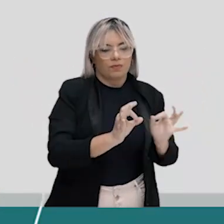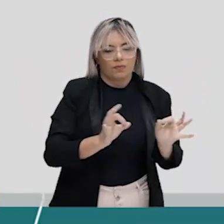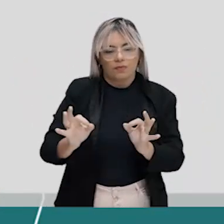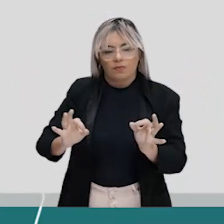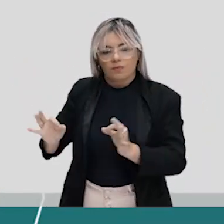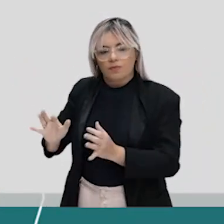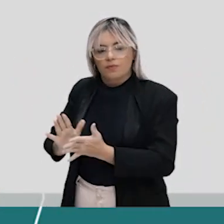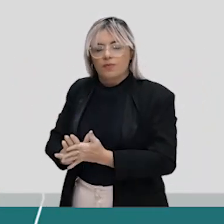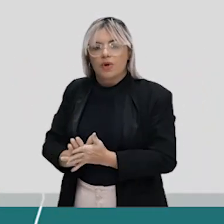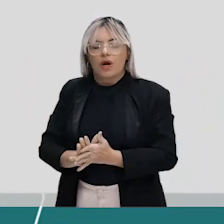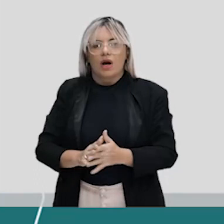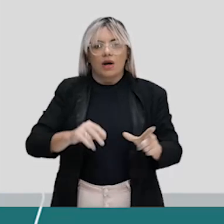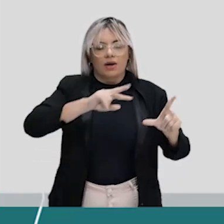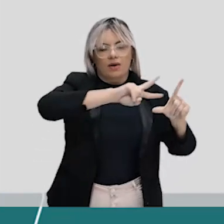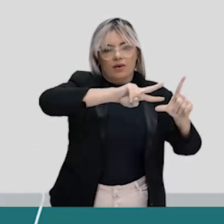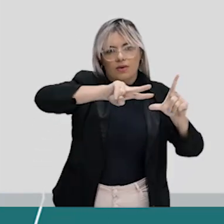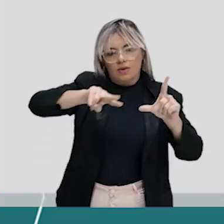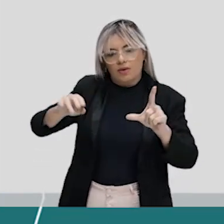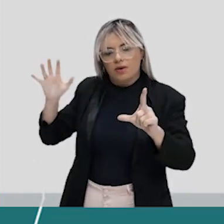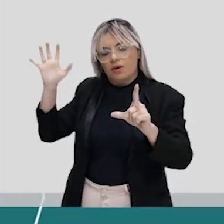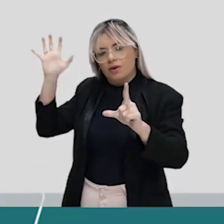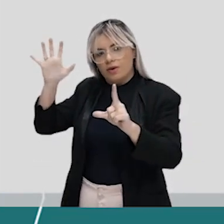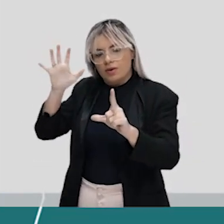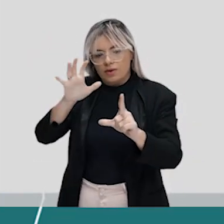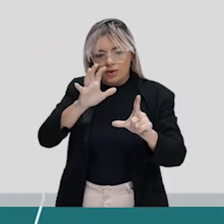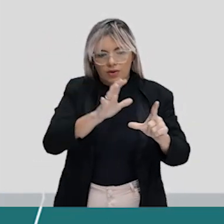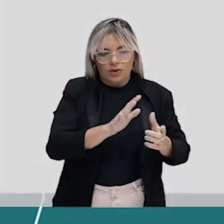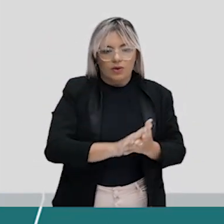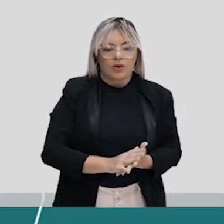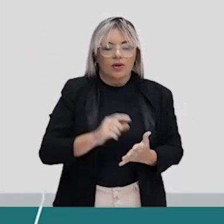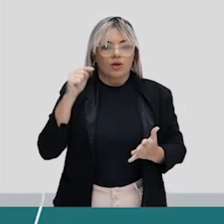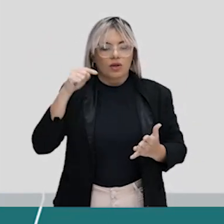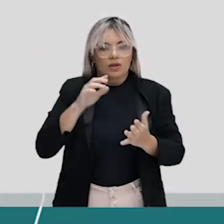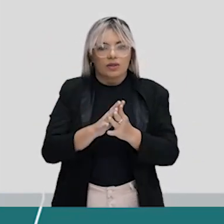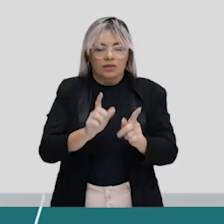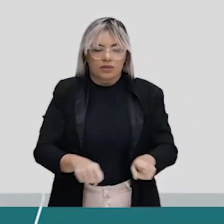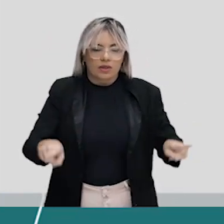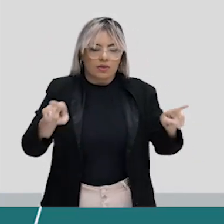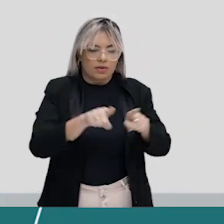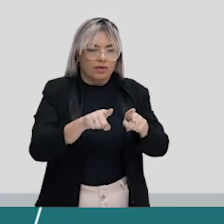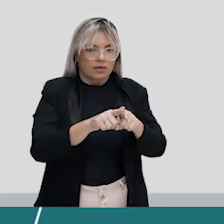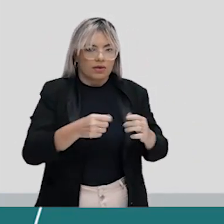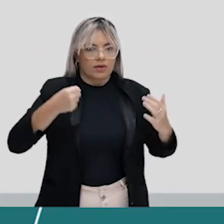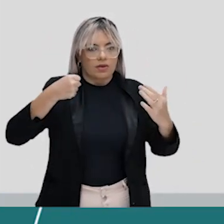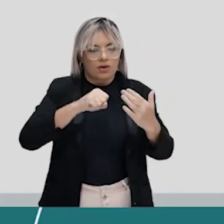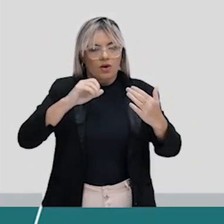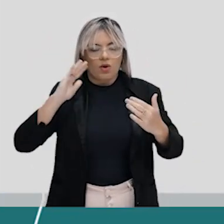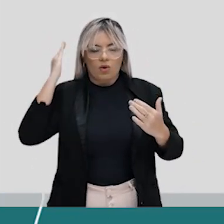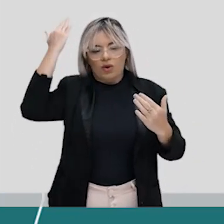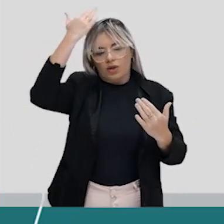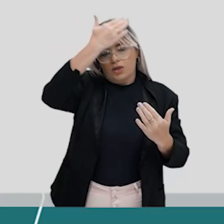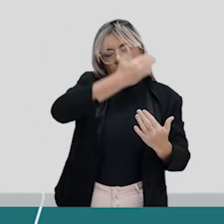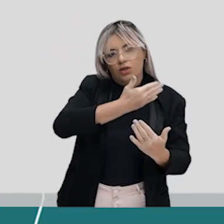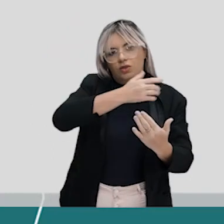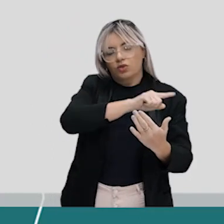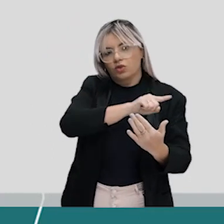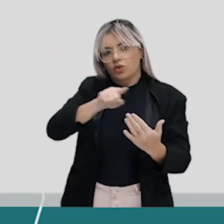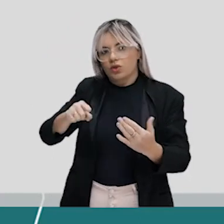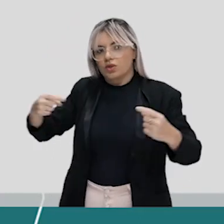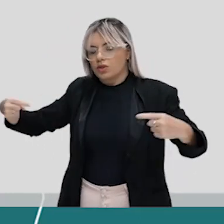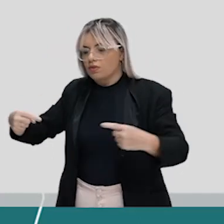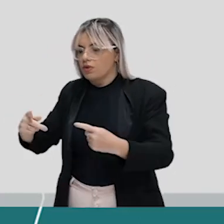A influência da mídia. Aí eu vou falar para vocês aqui, ó, da luta de Whindersson Nunes com o Popó, que aconteceu recentemente, os